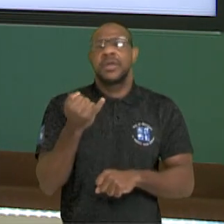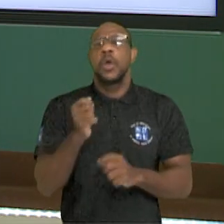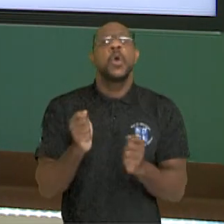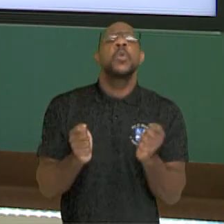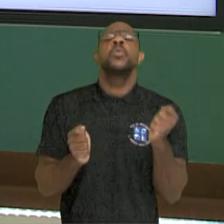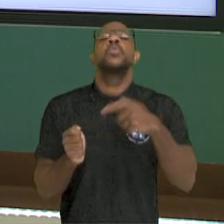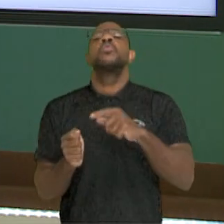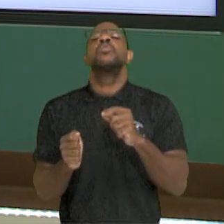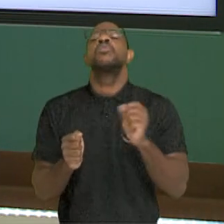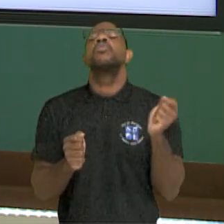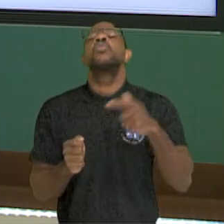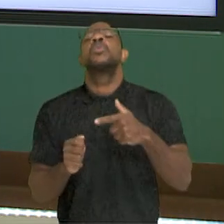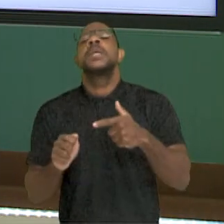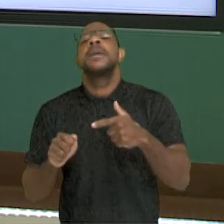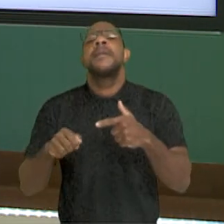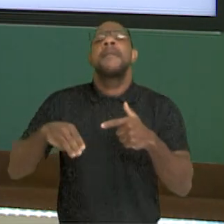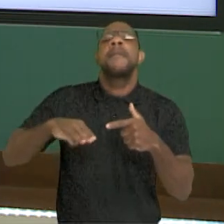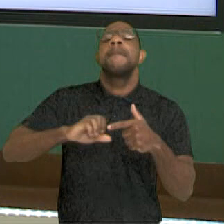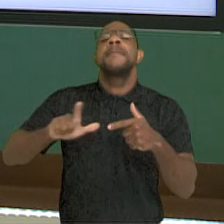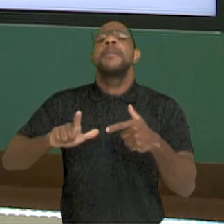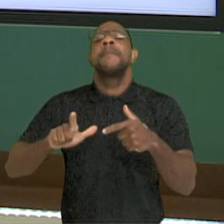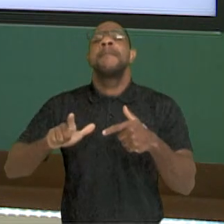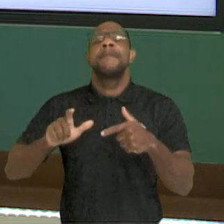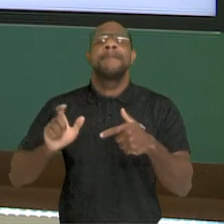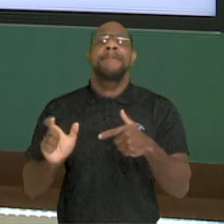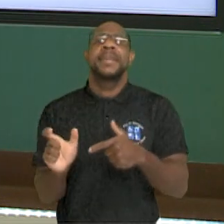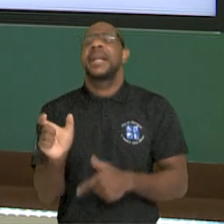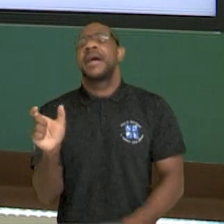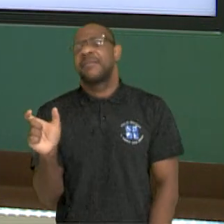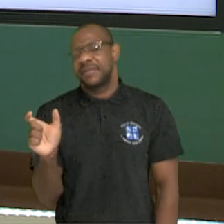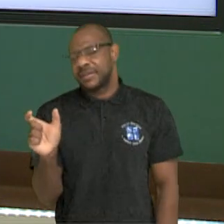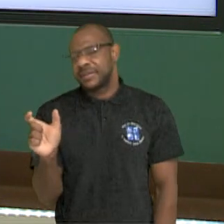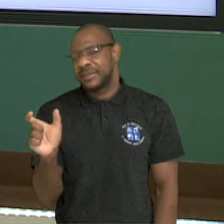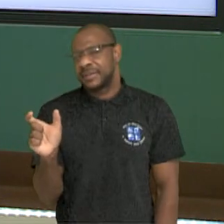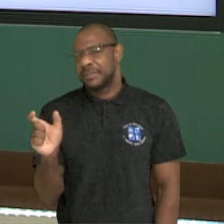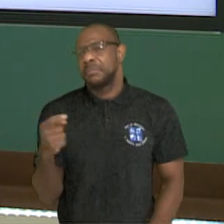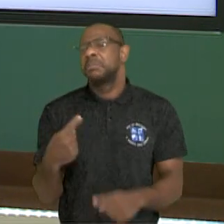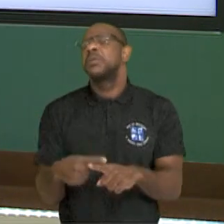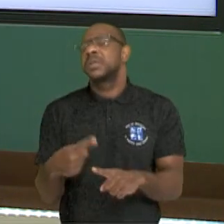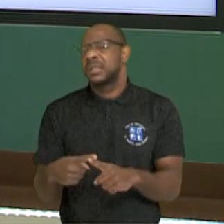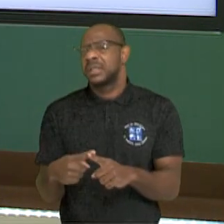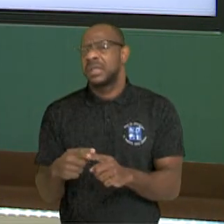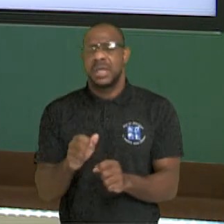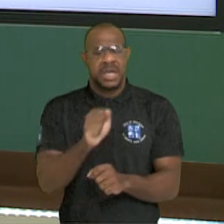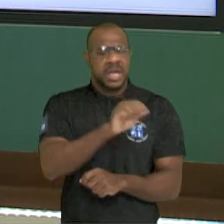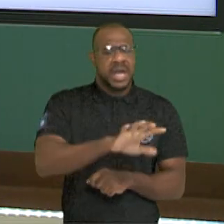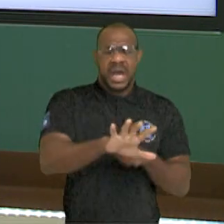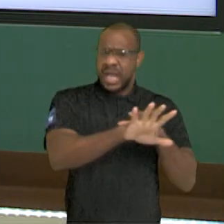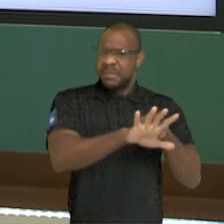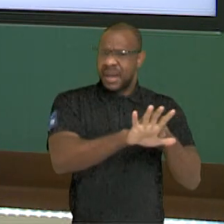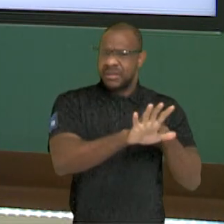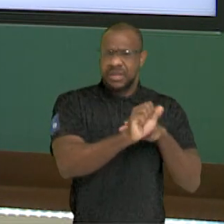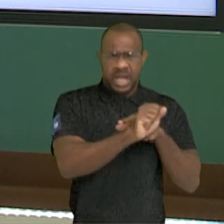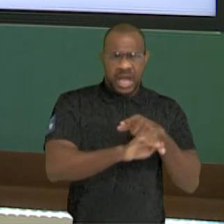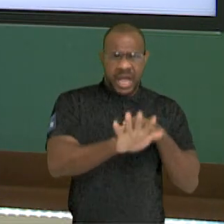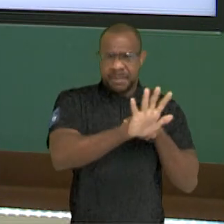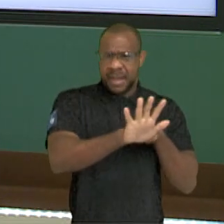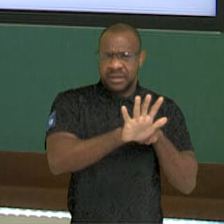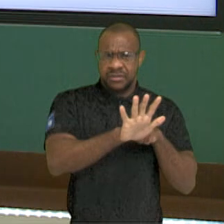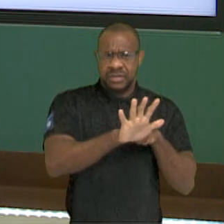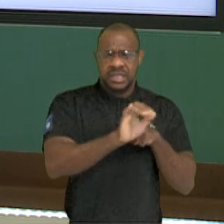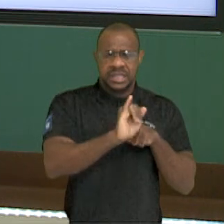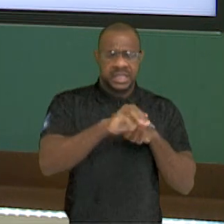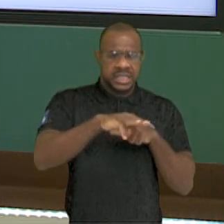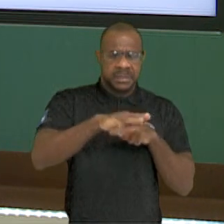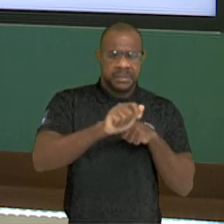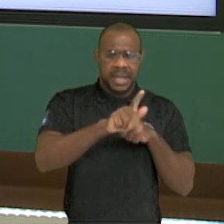misturada às palavras, não é verdade? Por que será? Será que a imagem ajuda? Ela faz parte da interpretação também? Ela